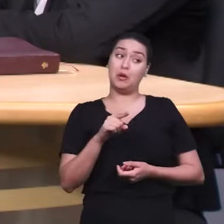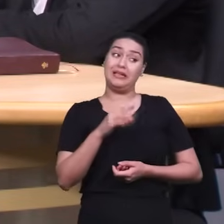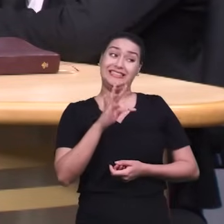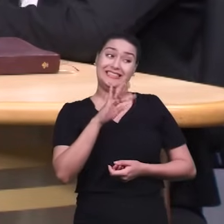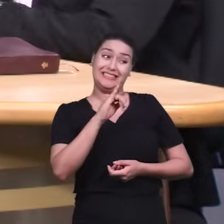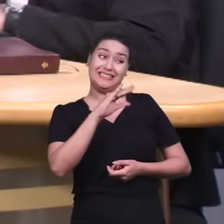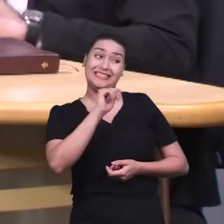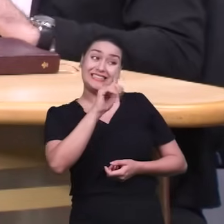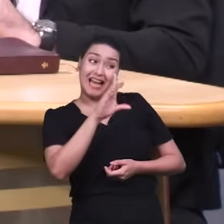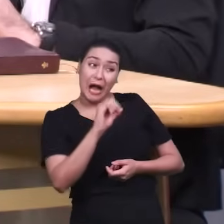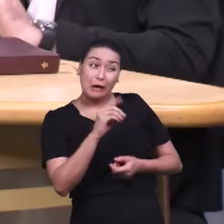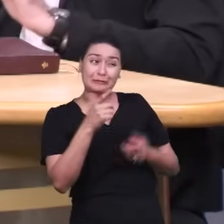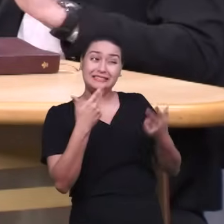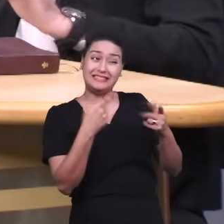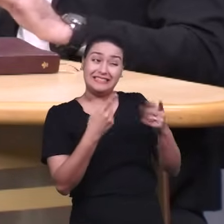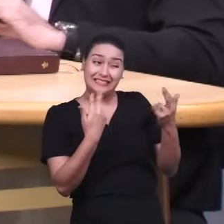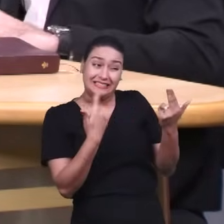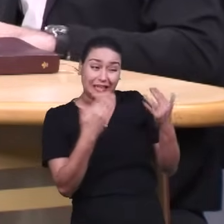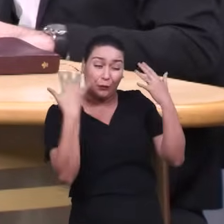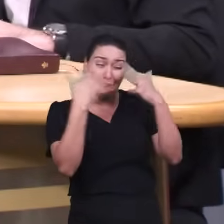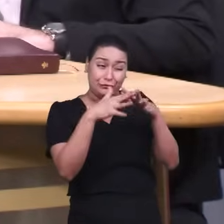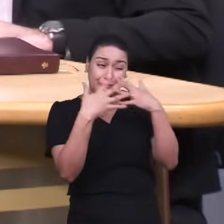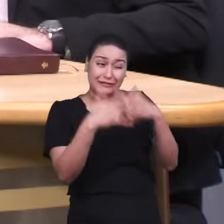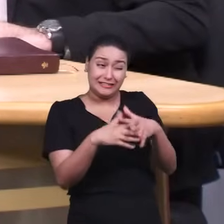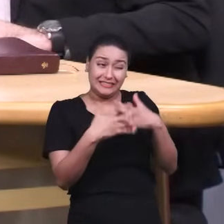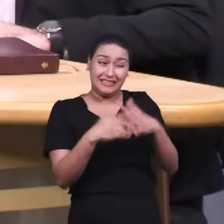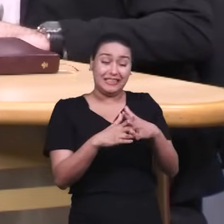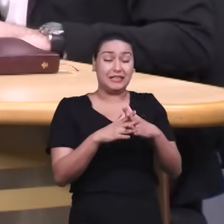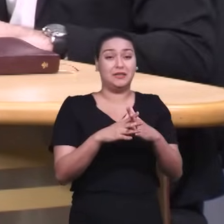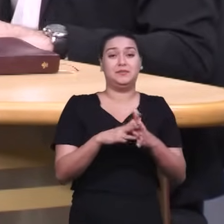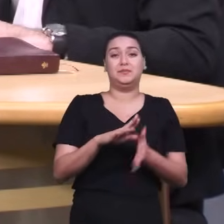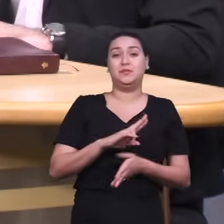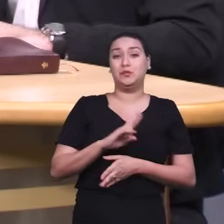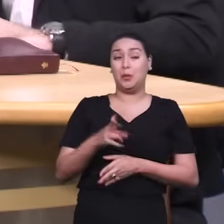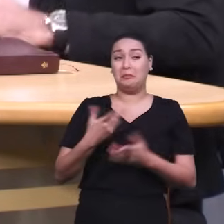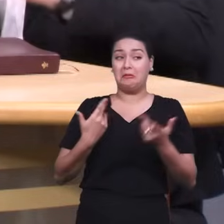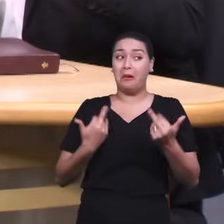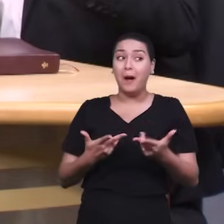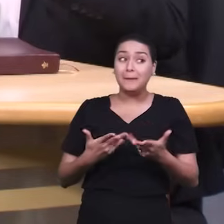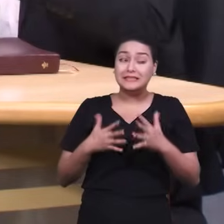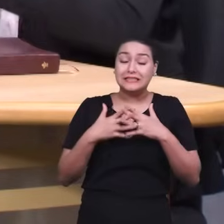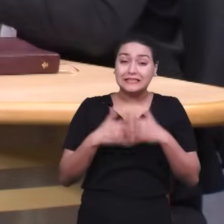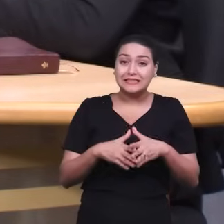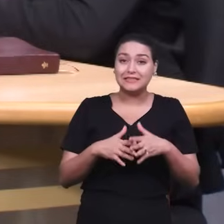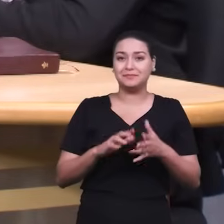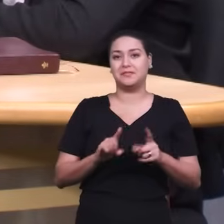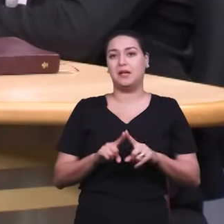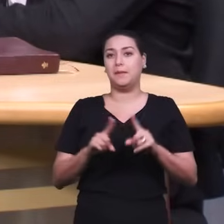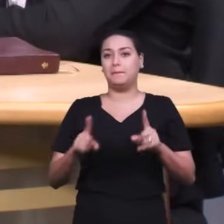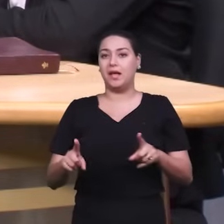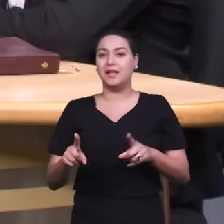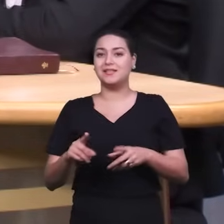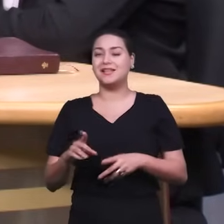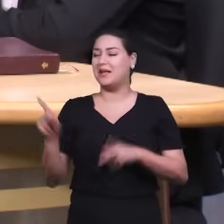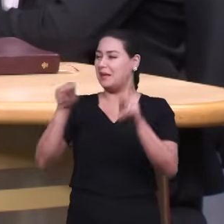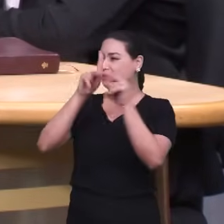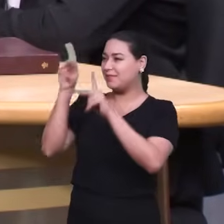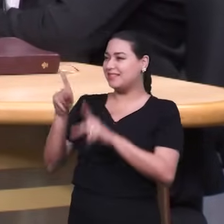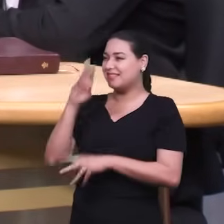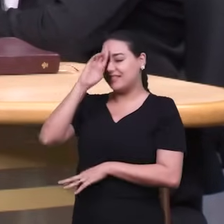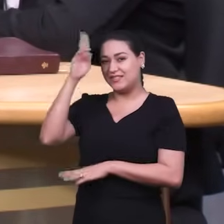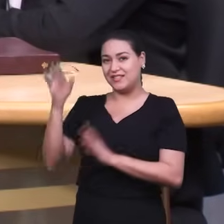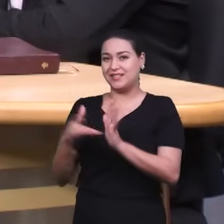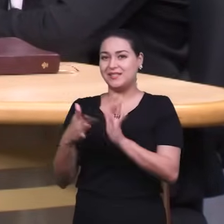Isso, não ficar confuso, né? Não posso confundir aqui os Tiagos. Mas, meu irmão, a paz do Senhor,